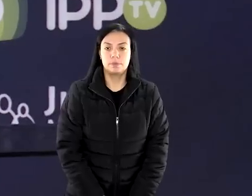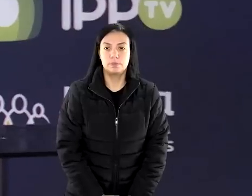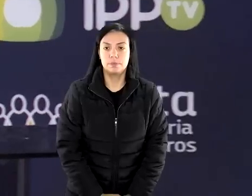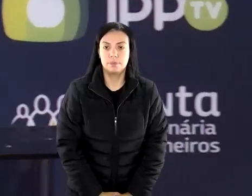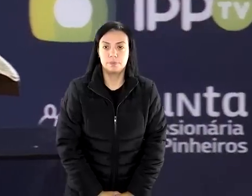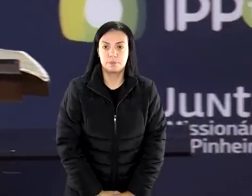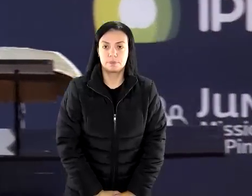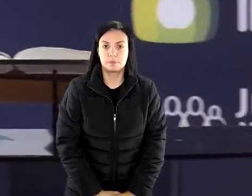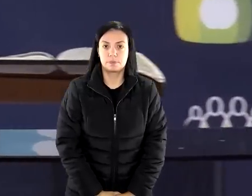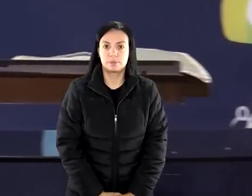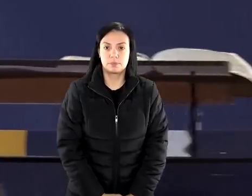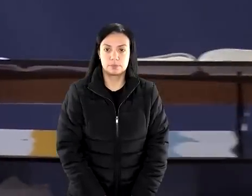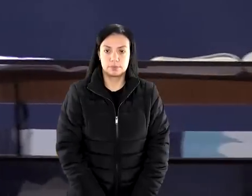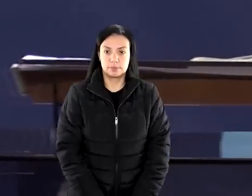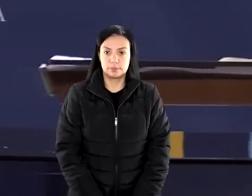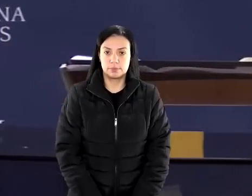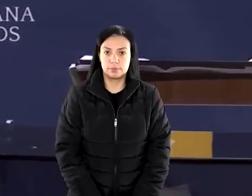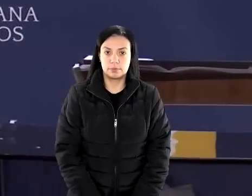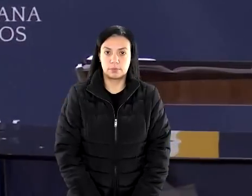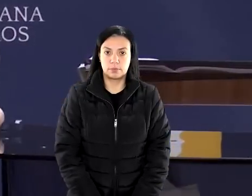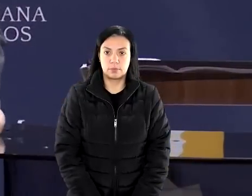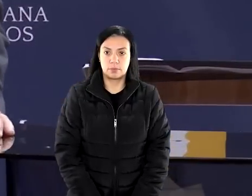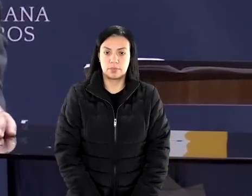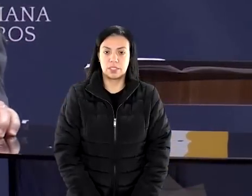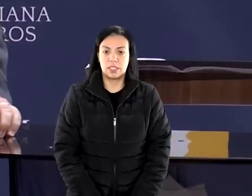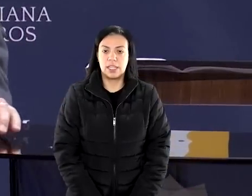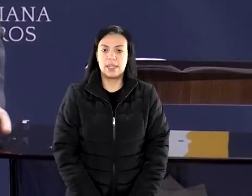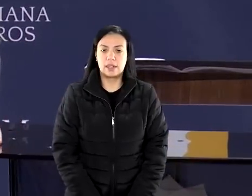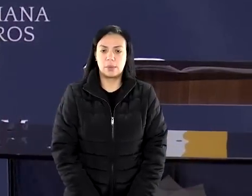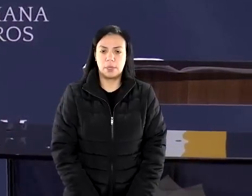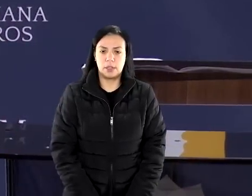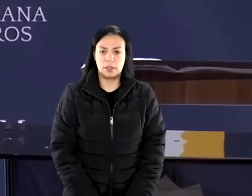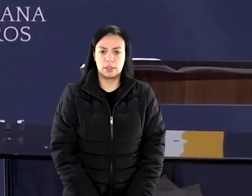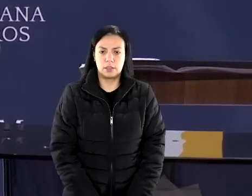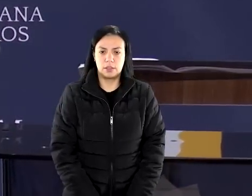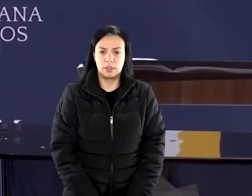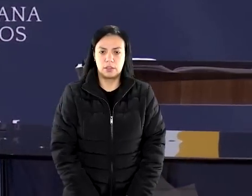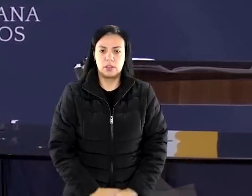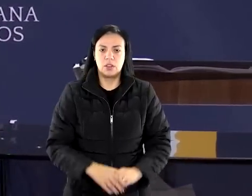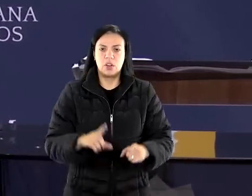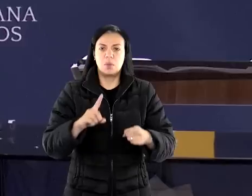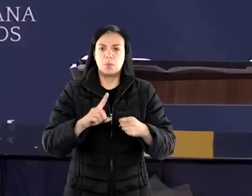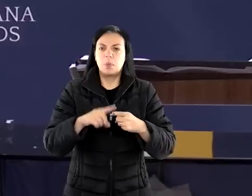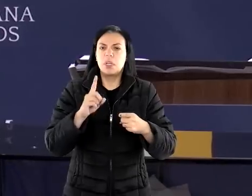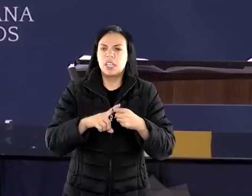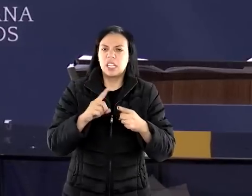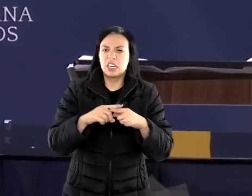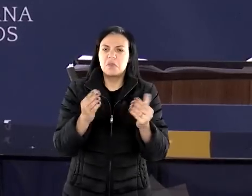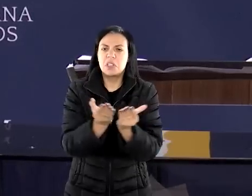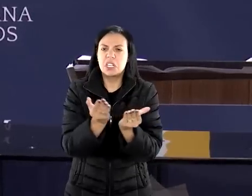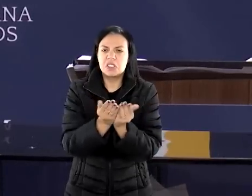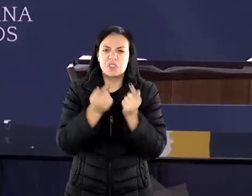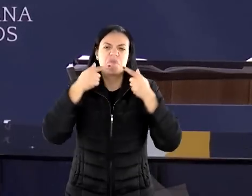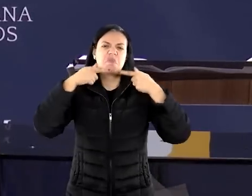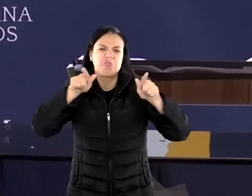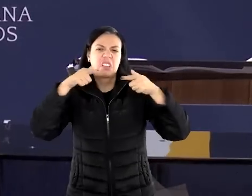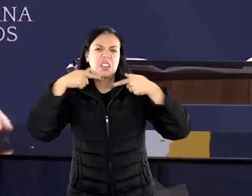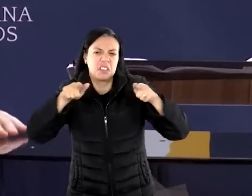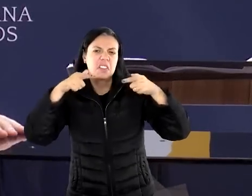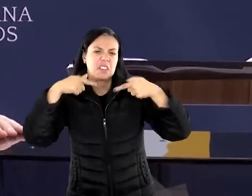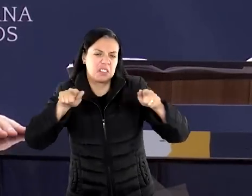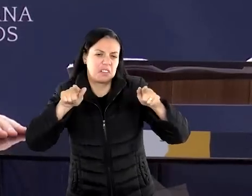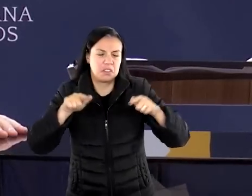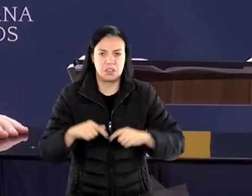Por que é que tem uns crentes assim que gostam de reclamar? É, mas isso não é justo. Escolher um,